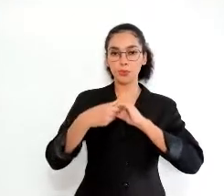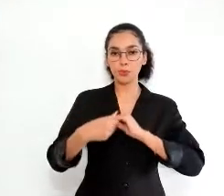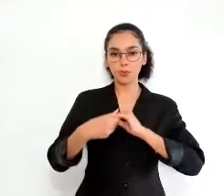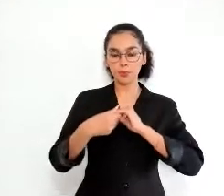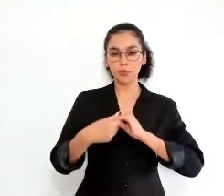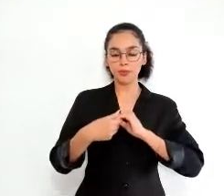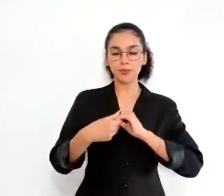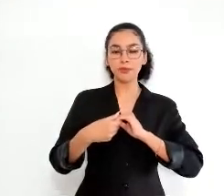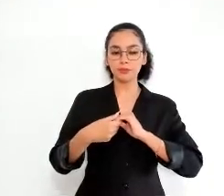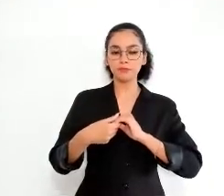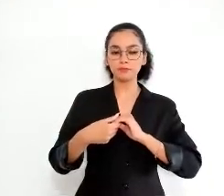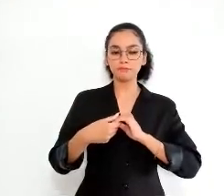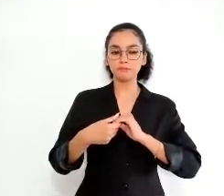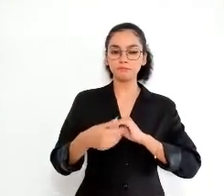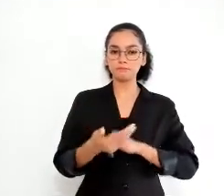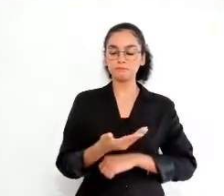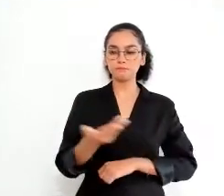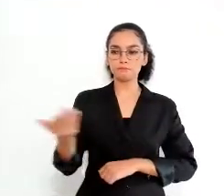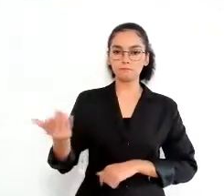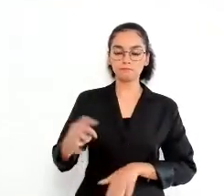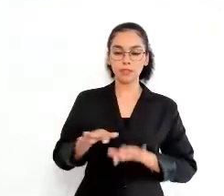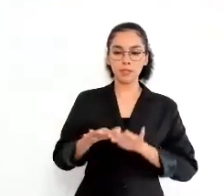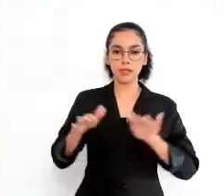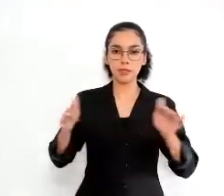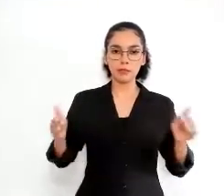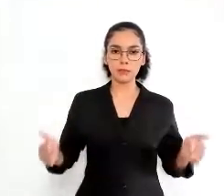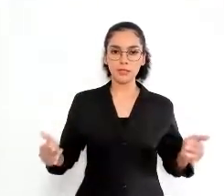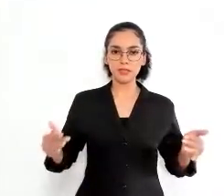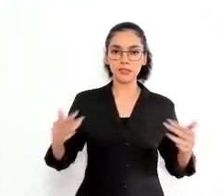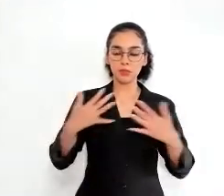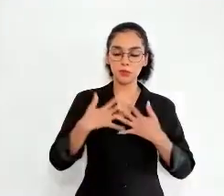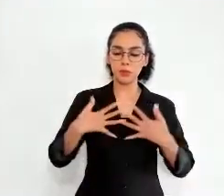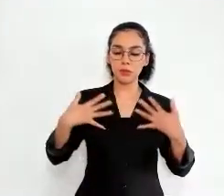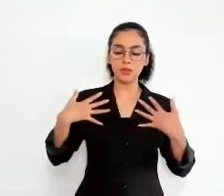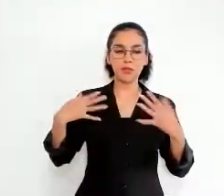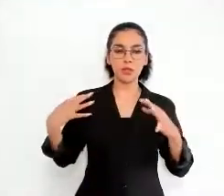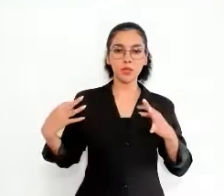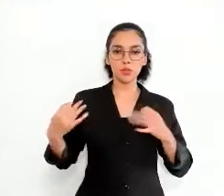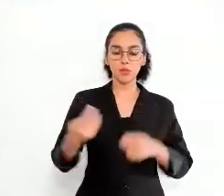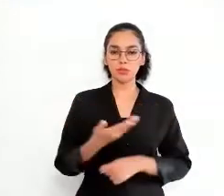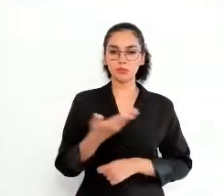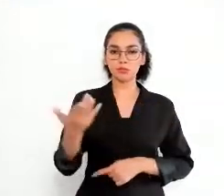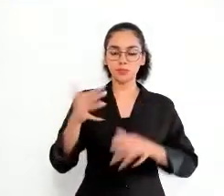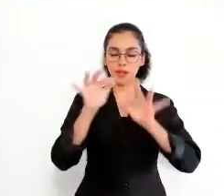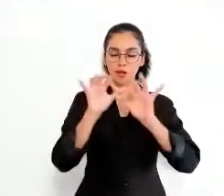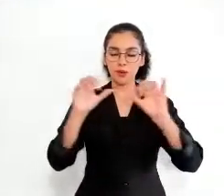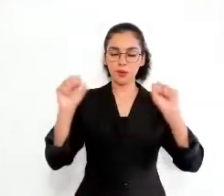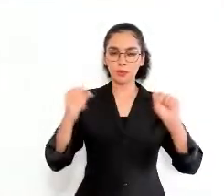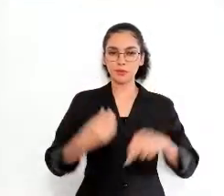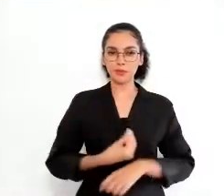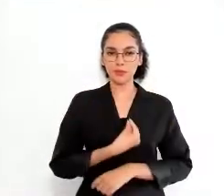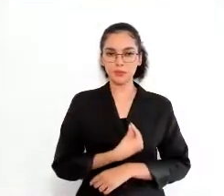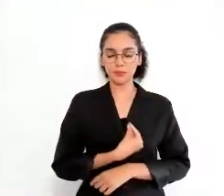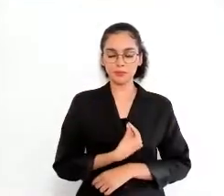demais integrantes da mesa de honra e a todos os membros desta corte.